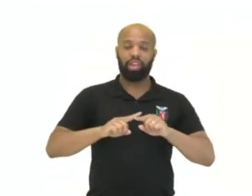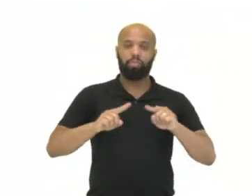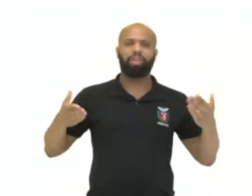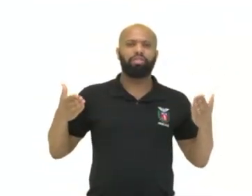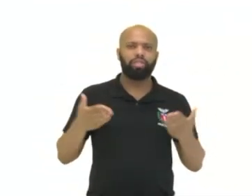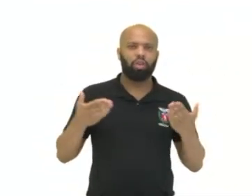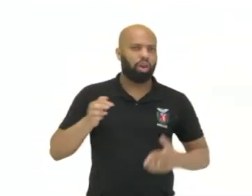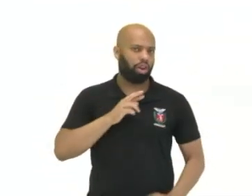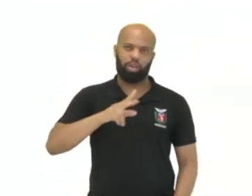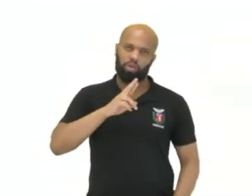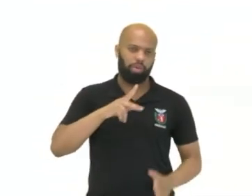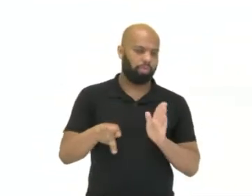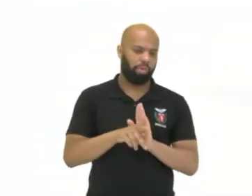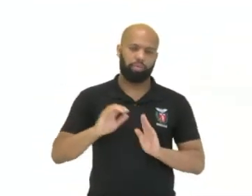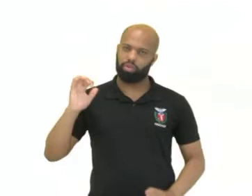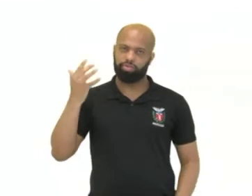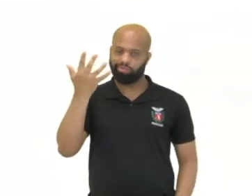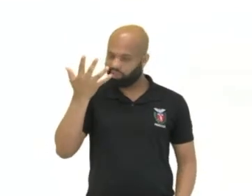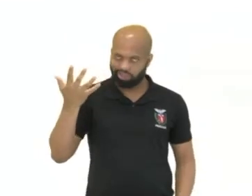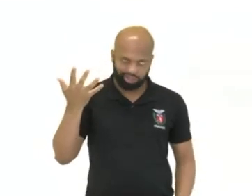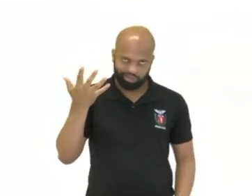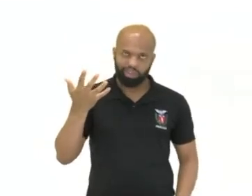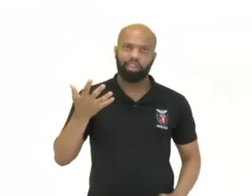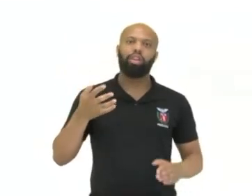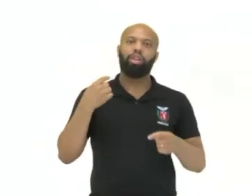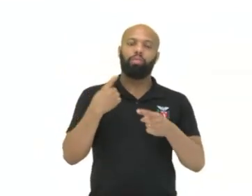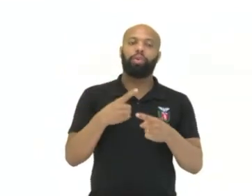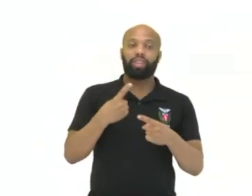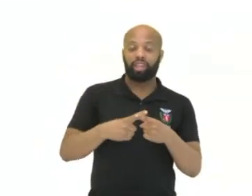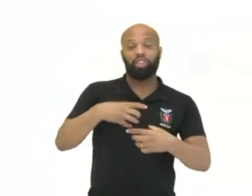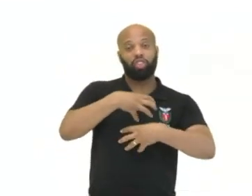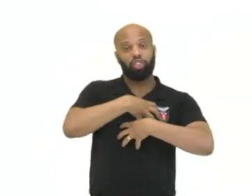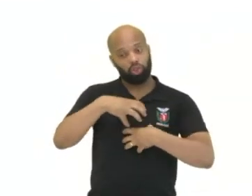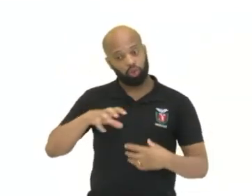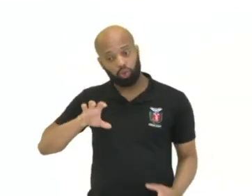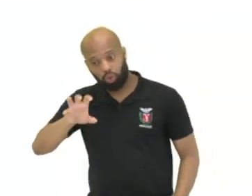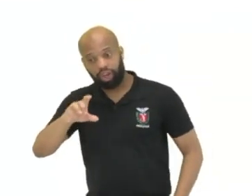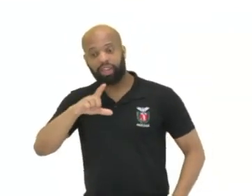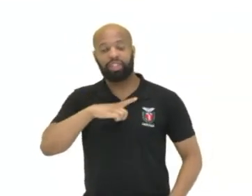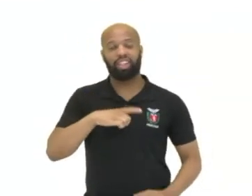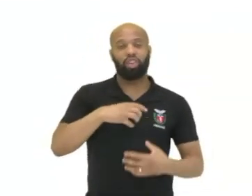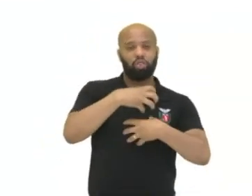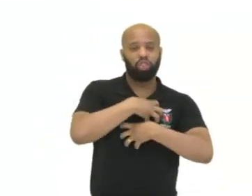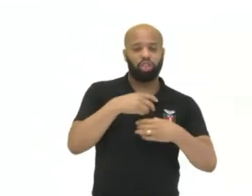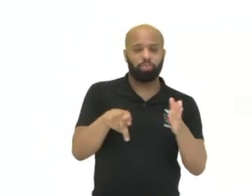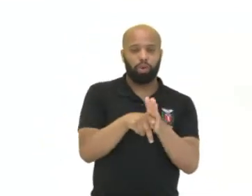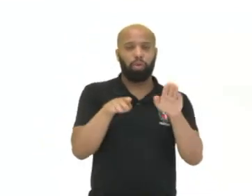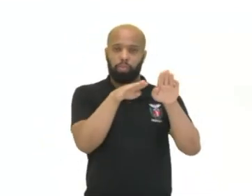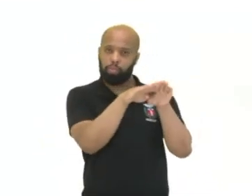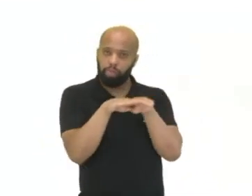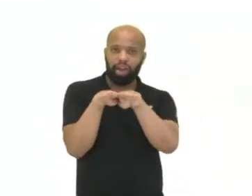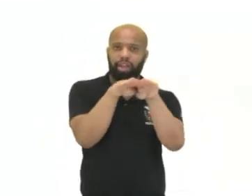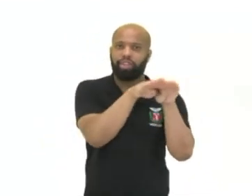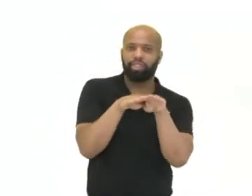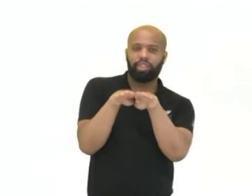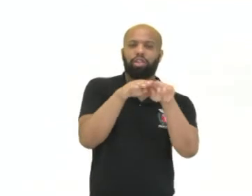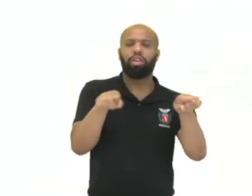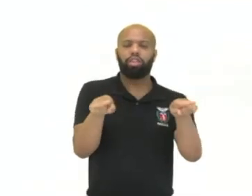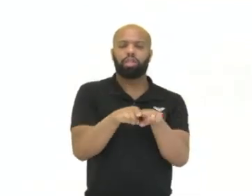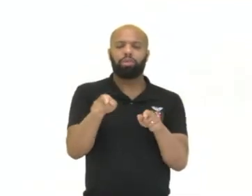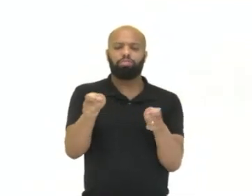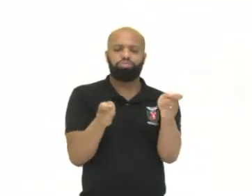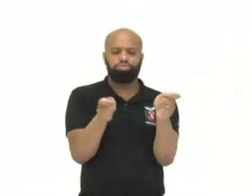pode dizer sobre o que acontece atualmente. Assim, as práticas de padronização, regulação e